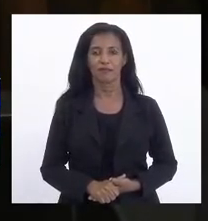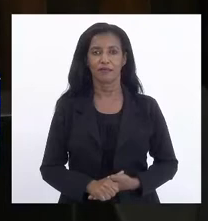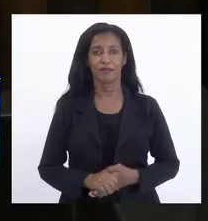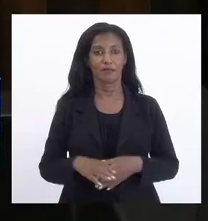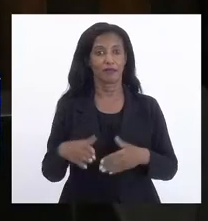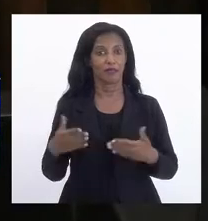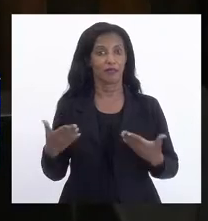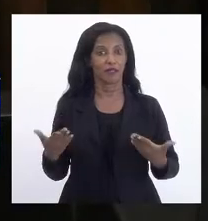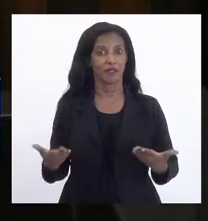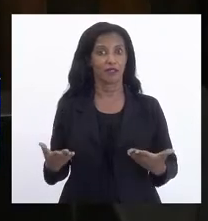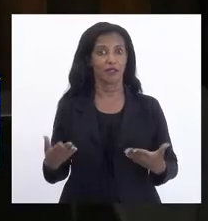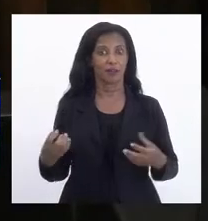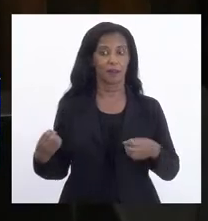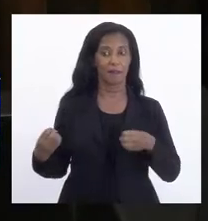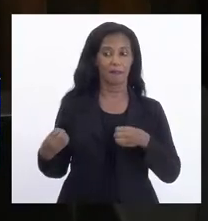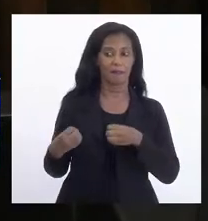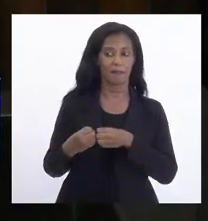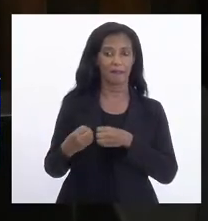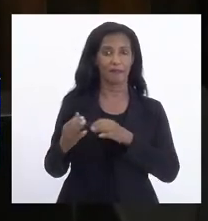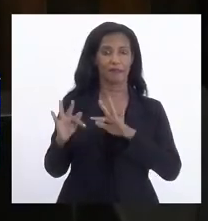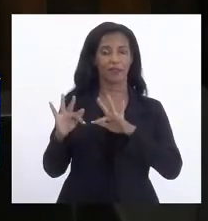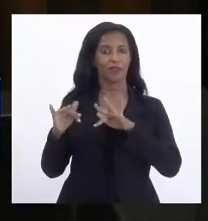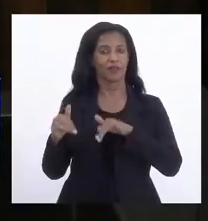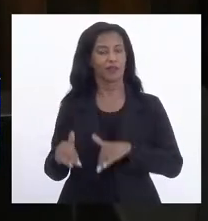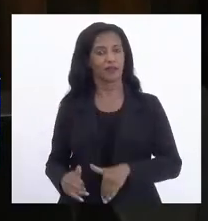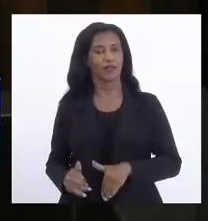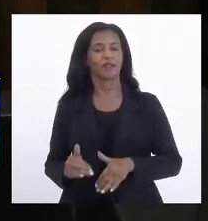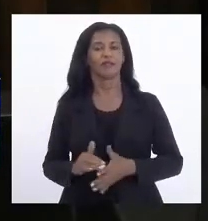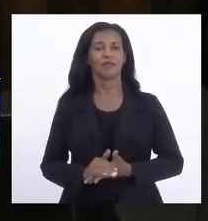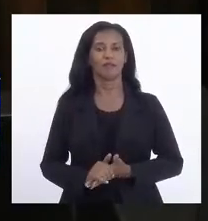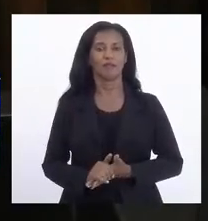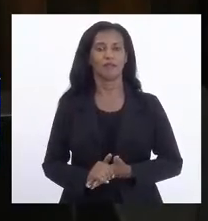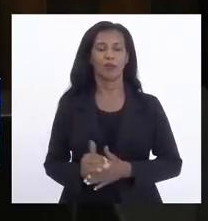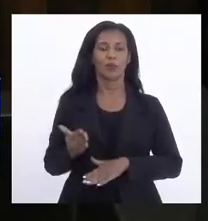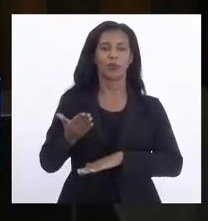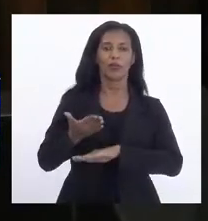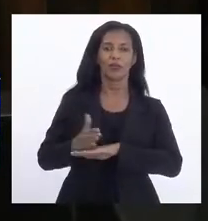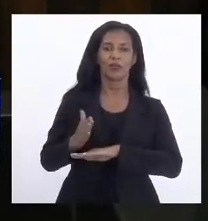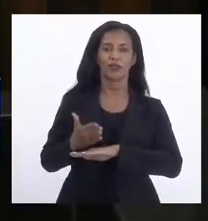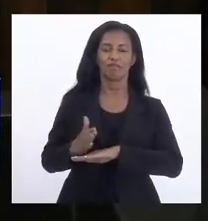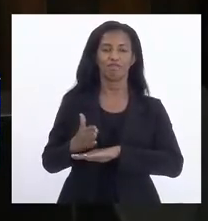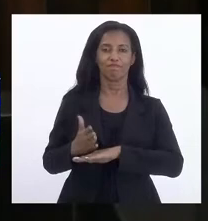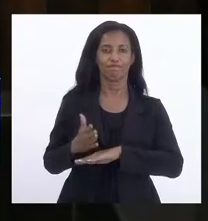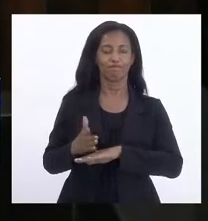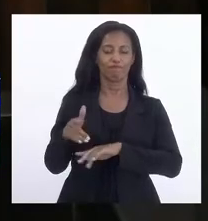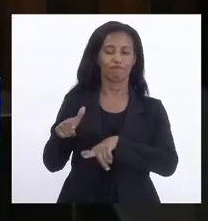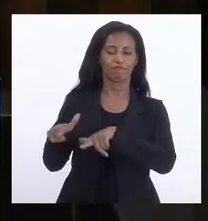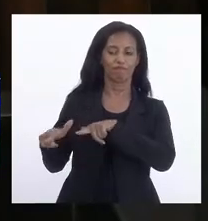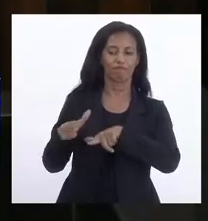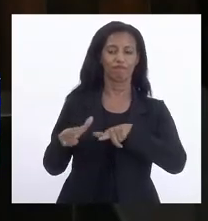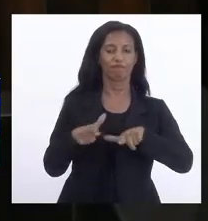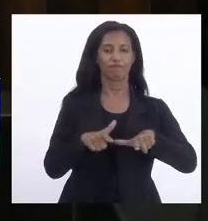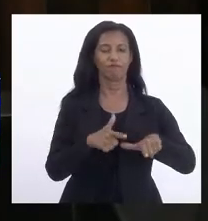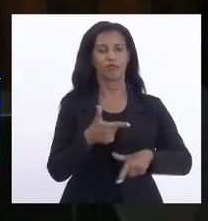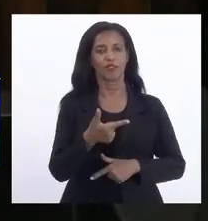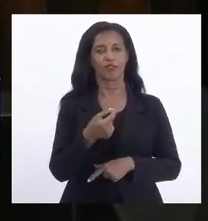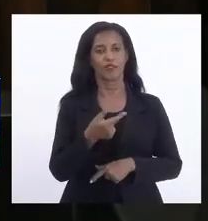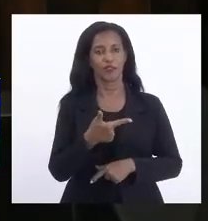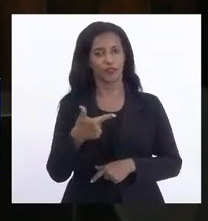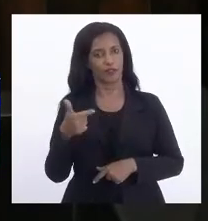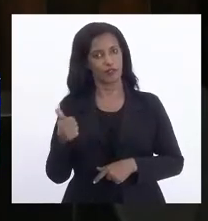prestes a encerrar o exercício de